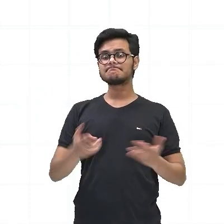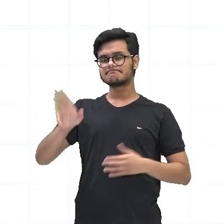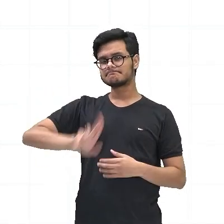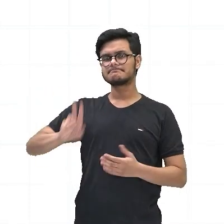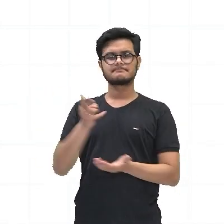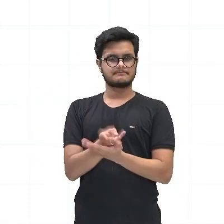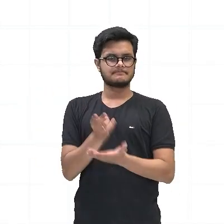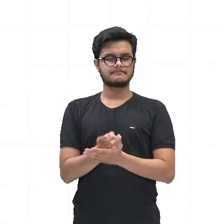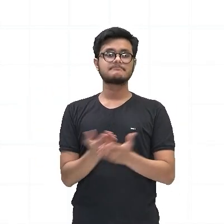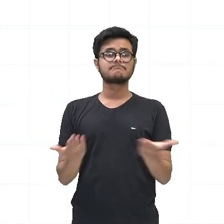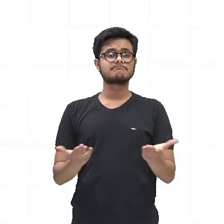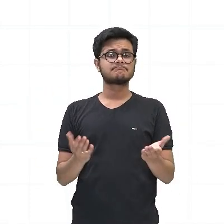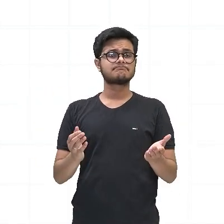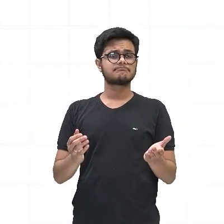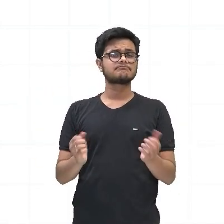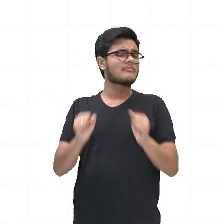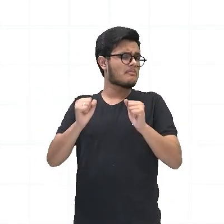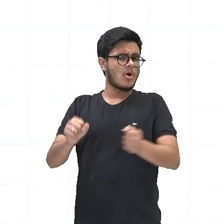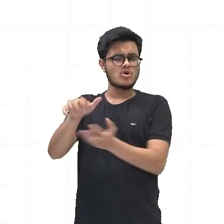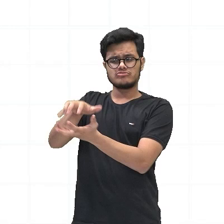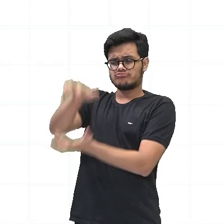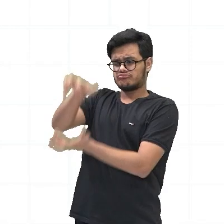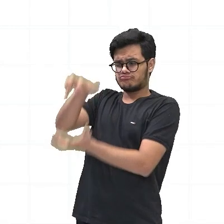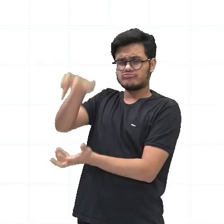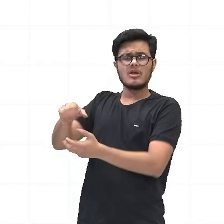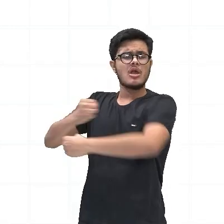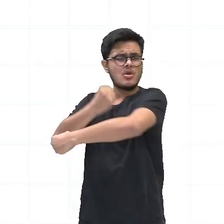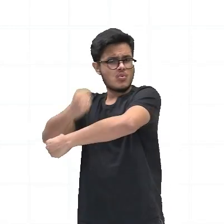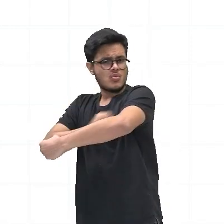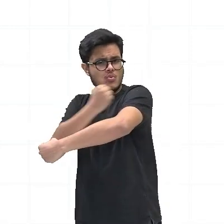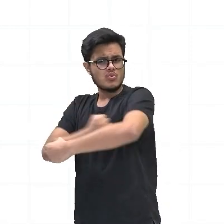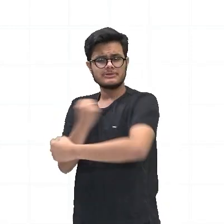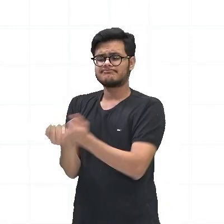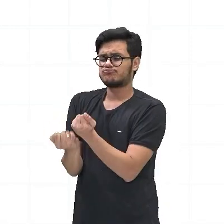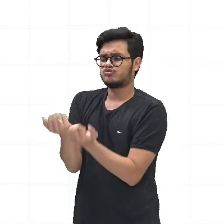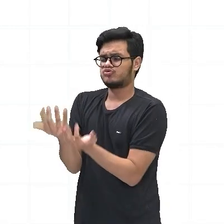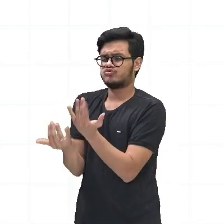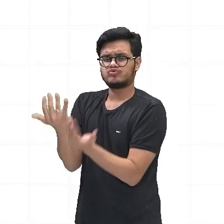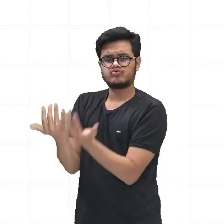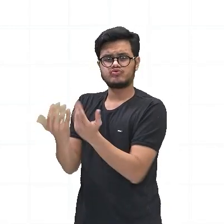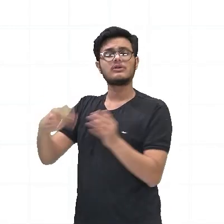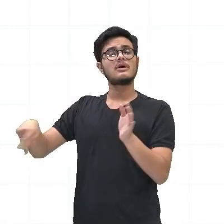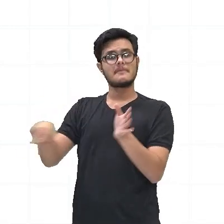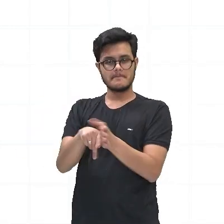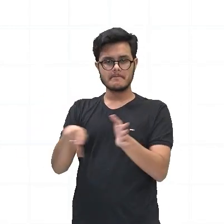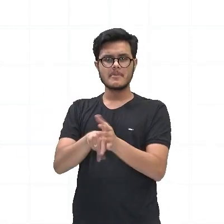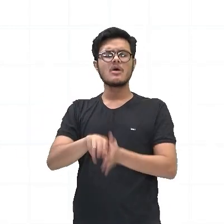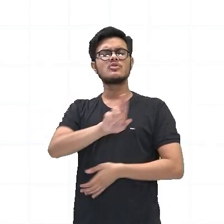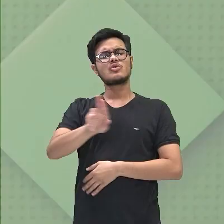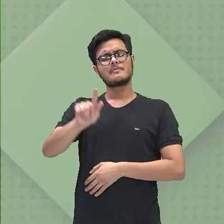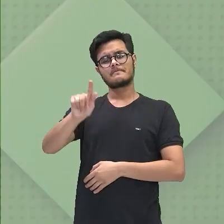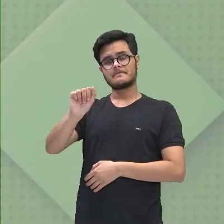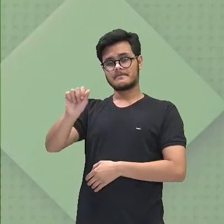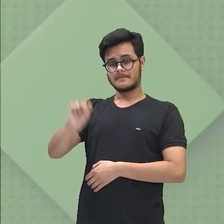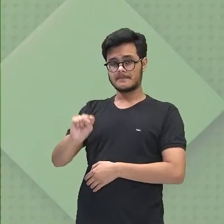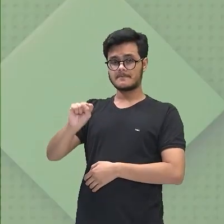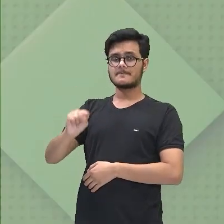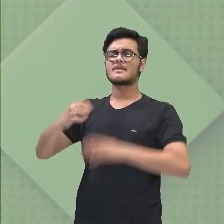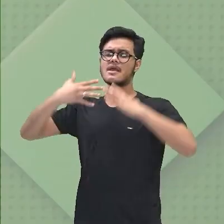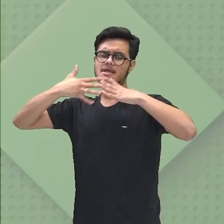por exemplo, como o gás de cozinha, Que vem aí do petróleo, e o gás natural pode também ser utilizado